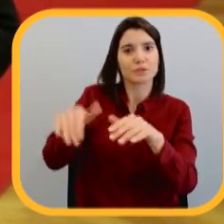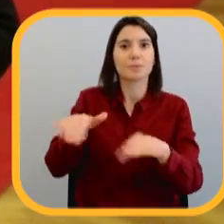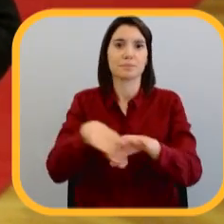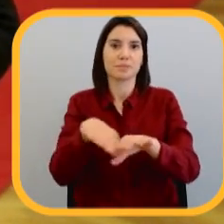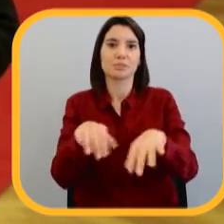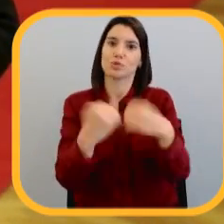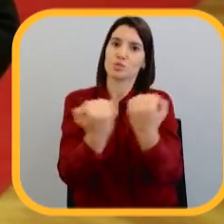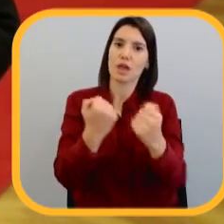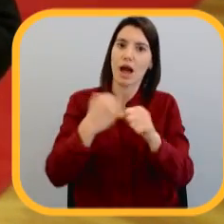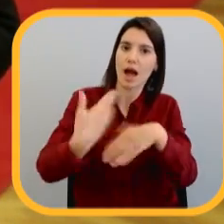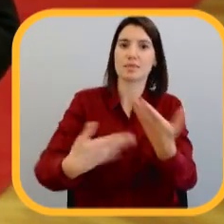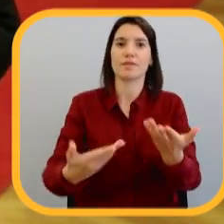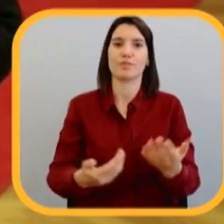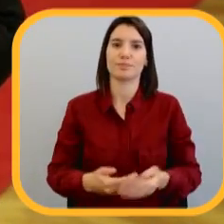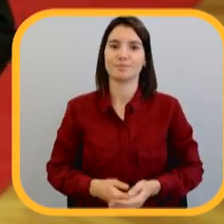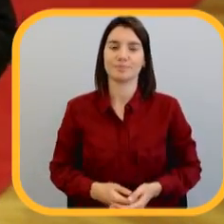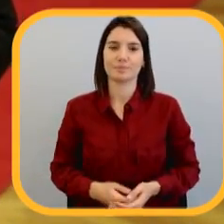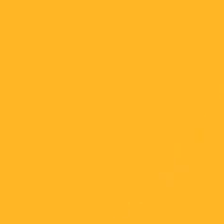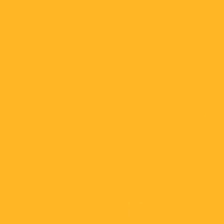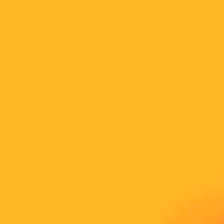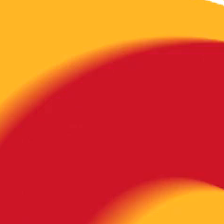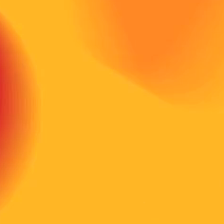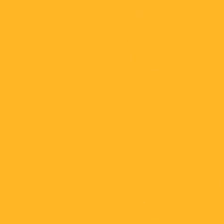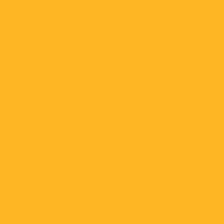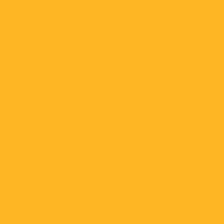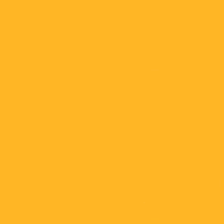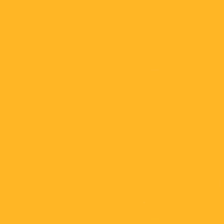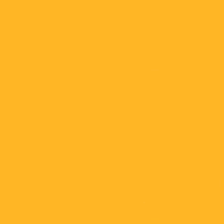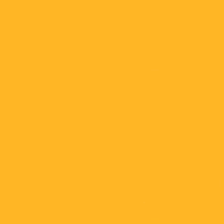mobilização dos jovens para um exercício de cidadania mais ativa.